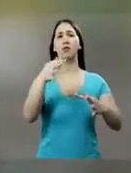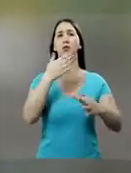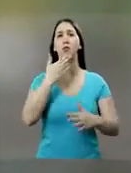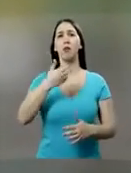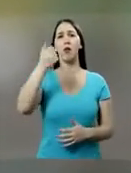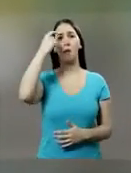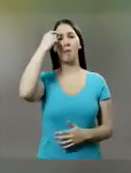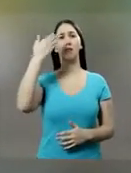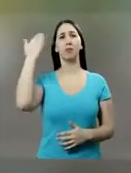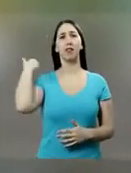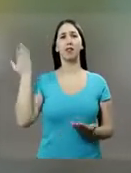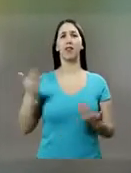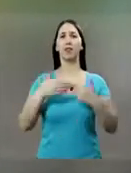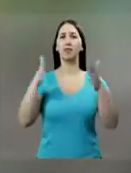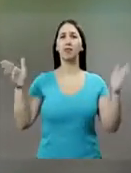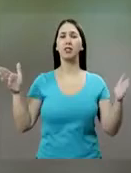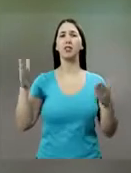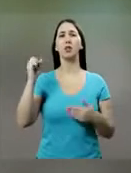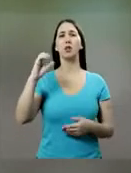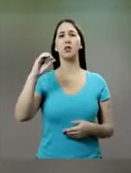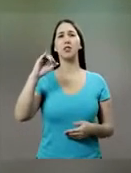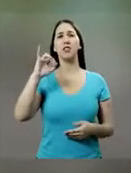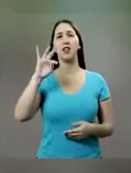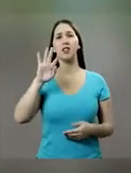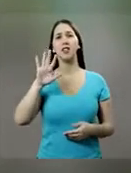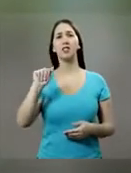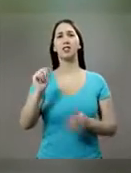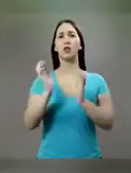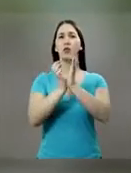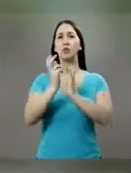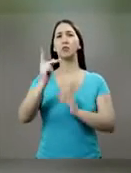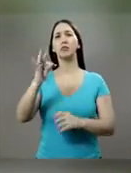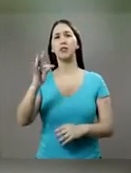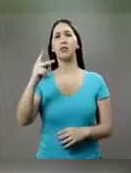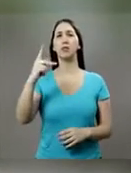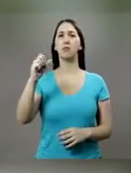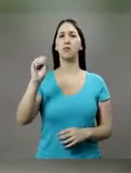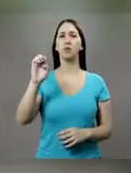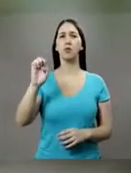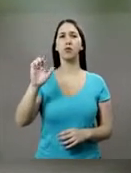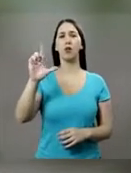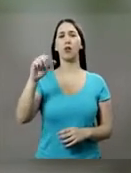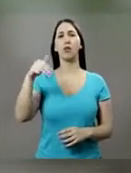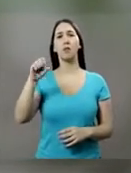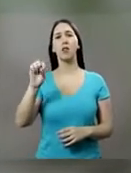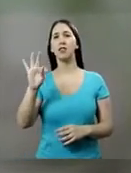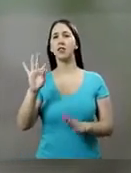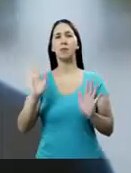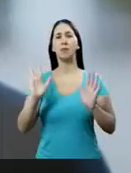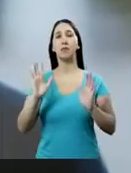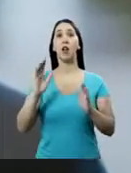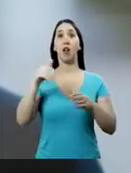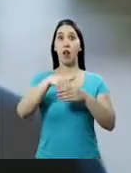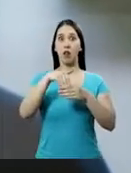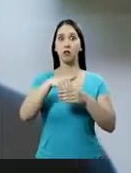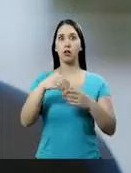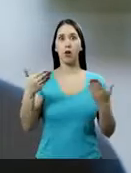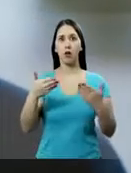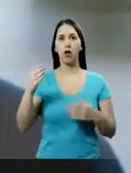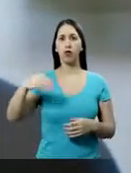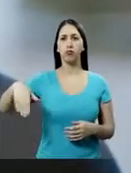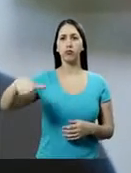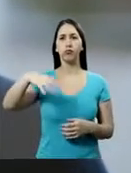para trás, abrindo a porta de São Paulo para socialistas, petistas. Essa turma do PT, do PSOL, do MST, nesta